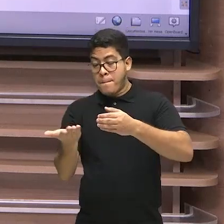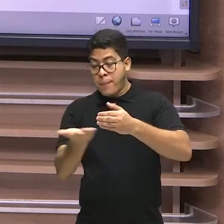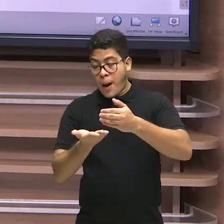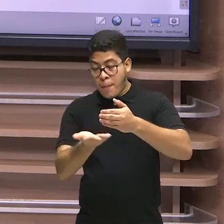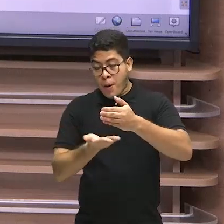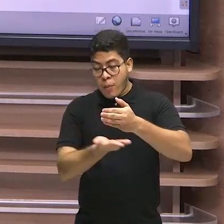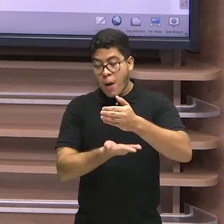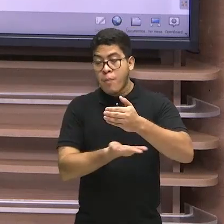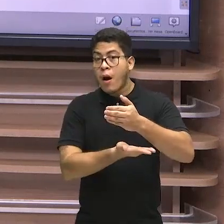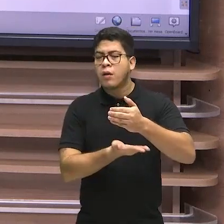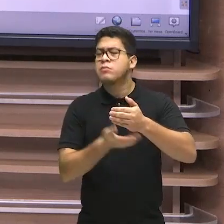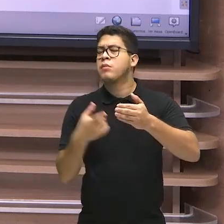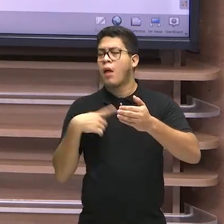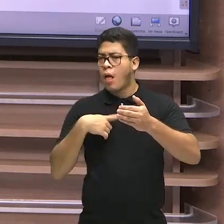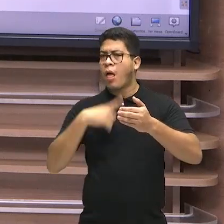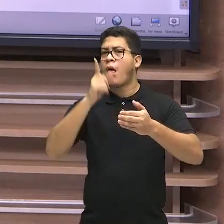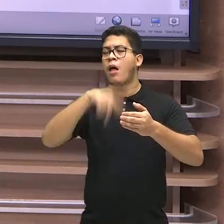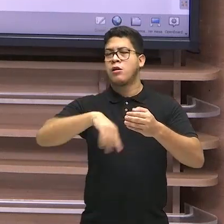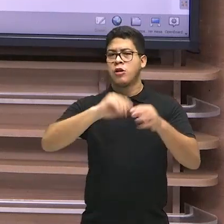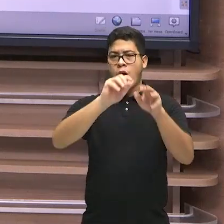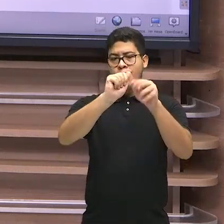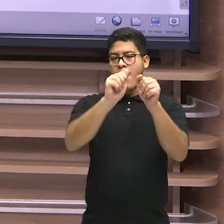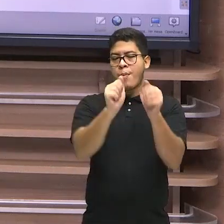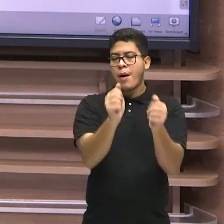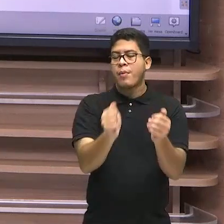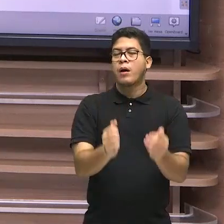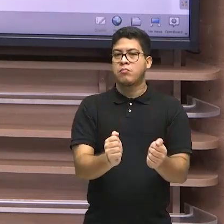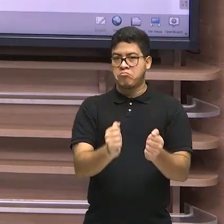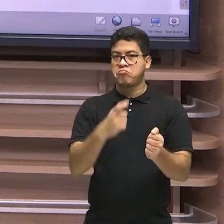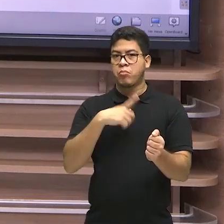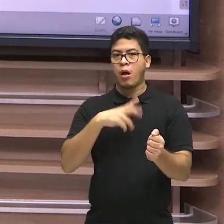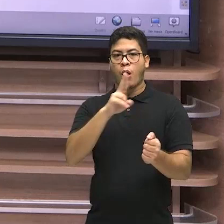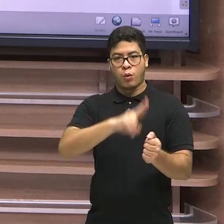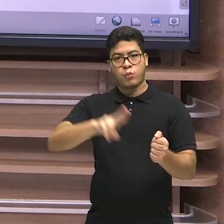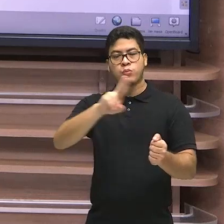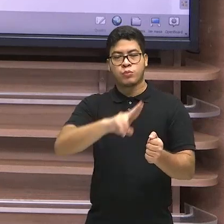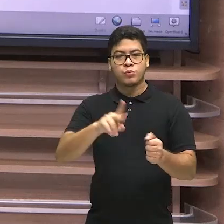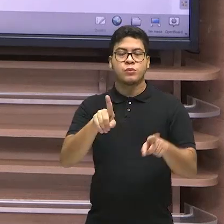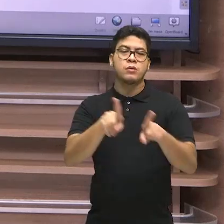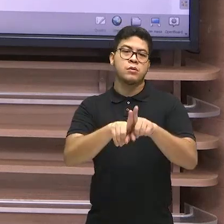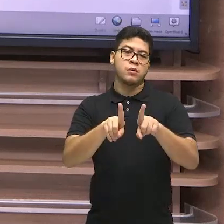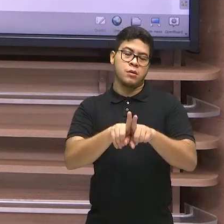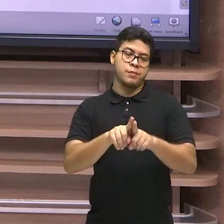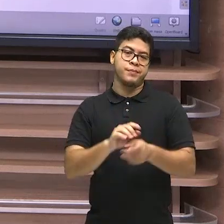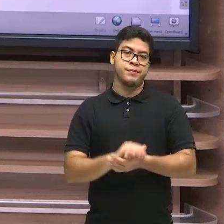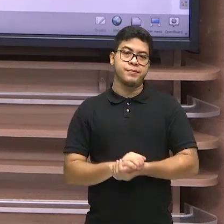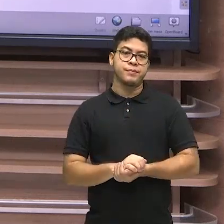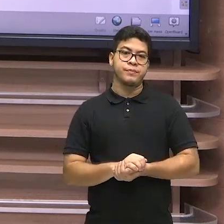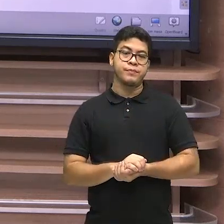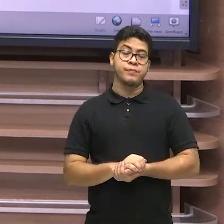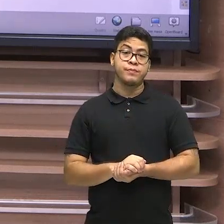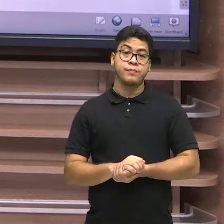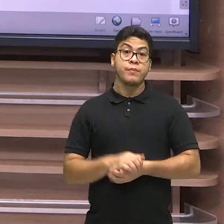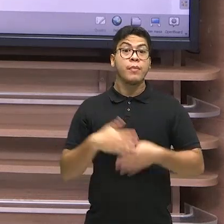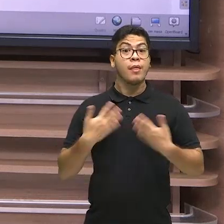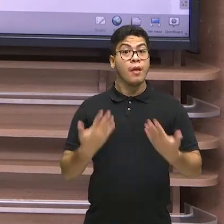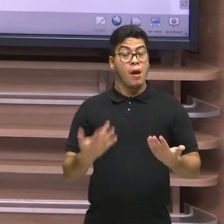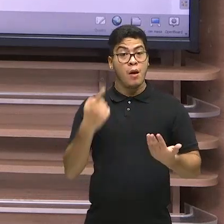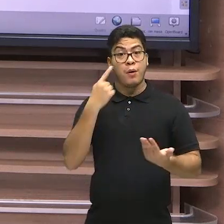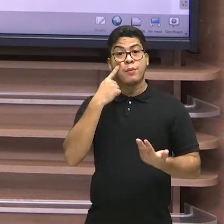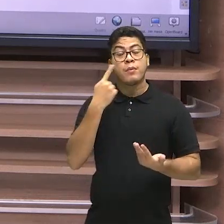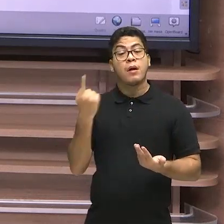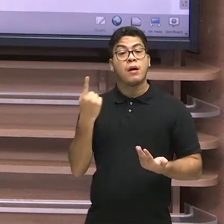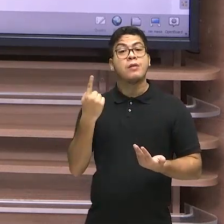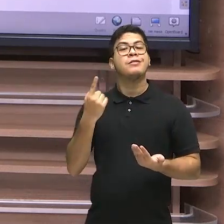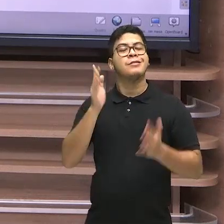o artesanato aí é muito importante nesse processo nosso de diminuir resíduos. Muito bem, nós falamos